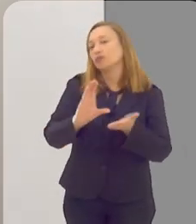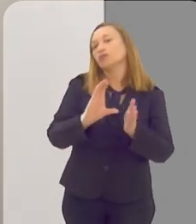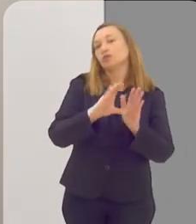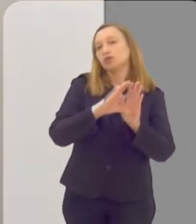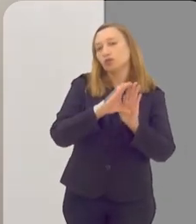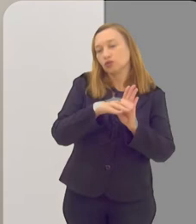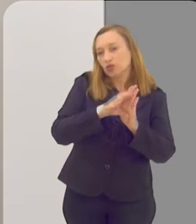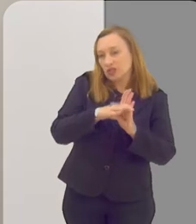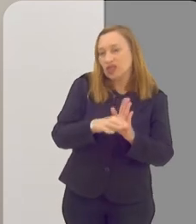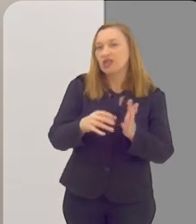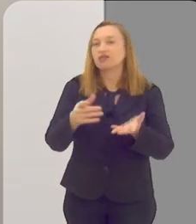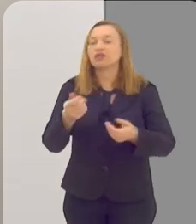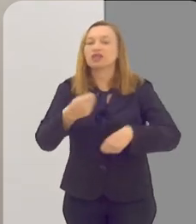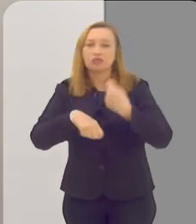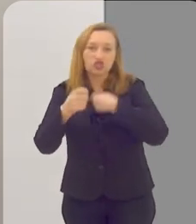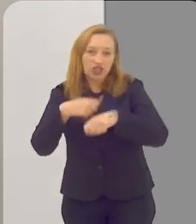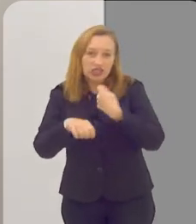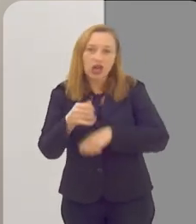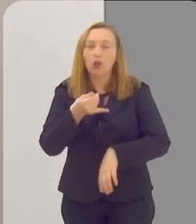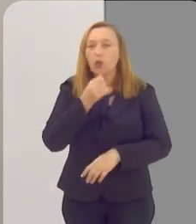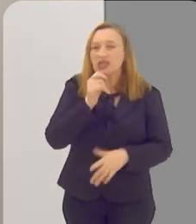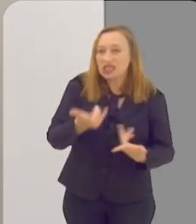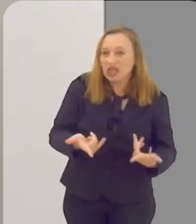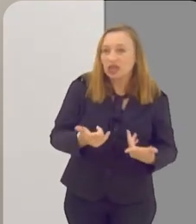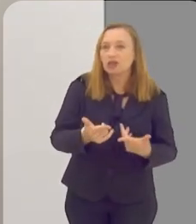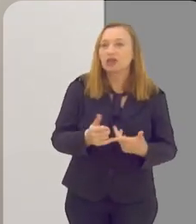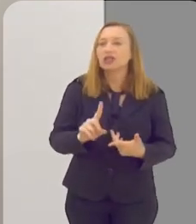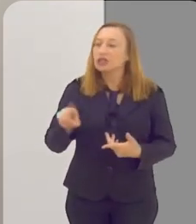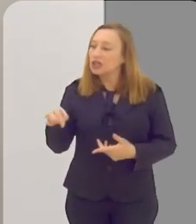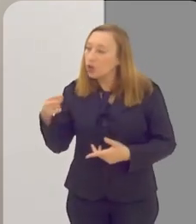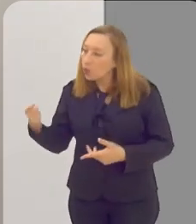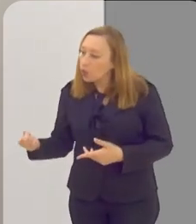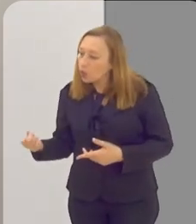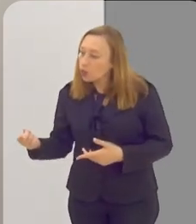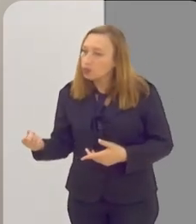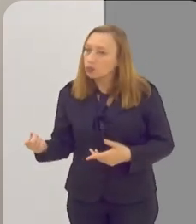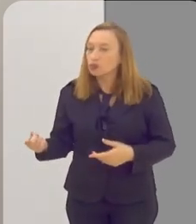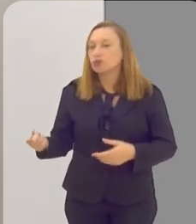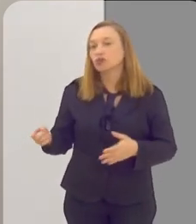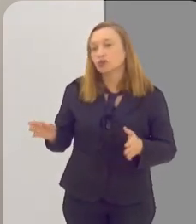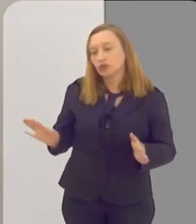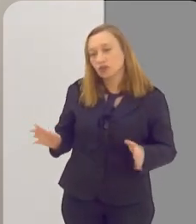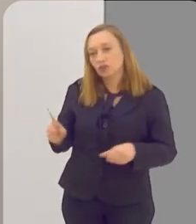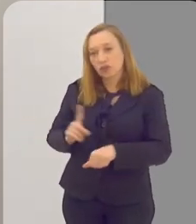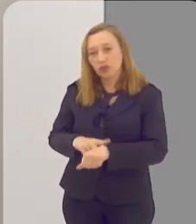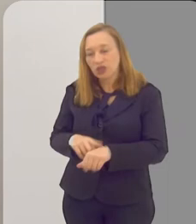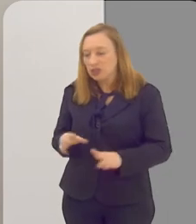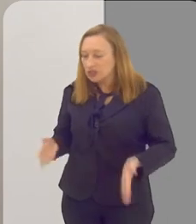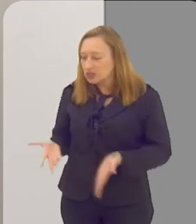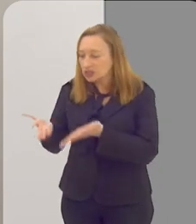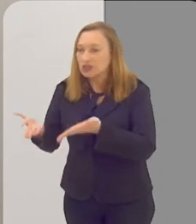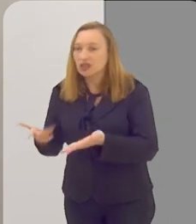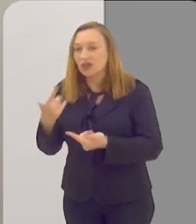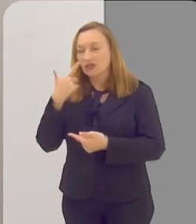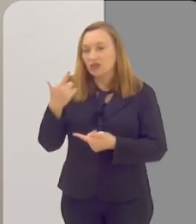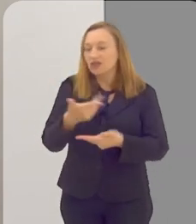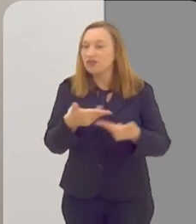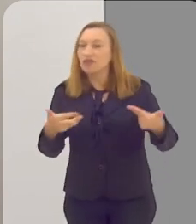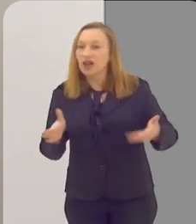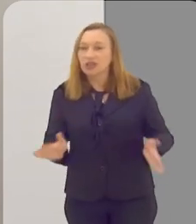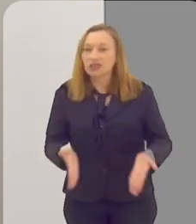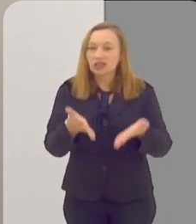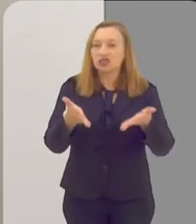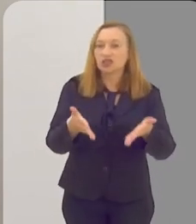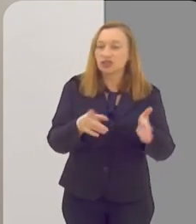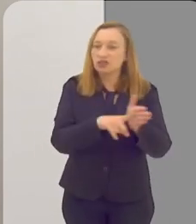os seus conselhos de administração, por exemplo. E na outra parte, na parte de incentivos, a gente pode buscar